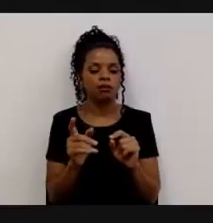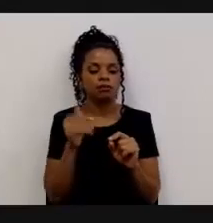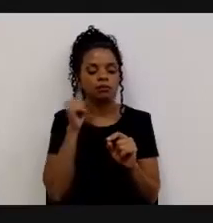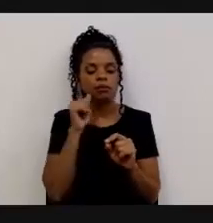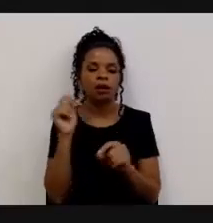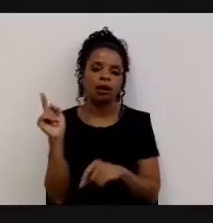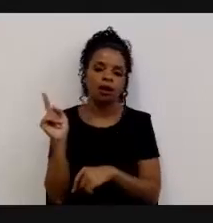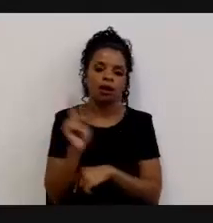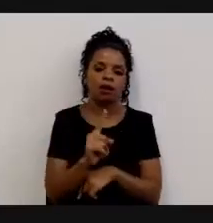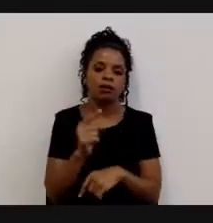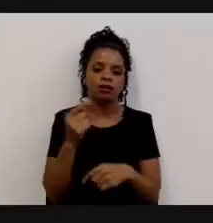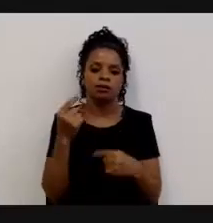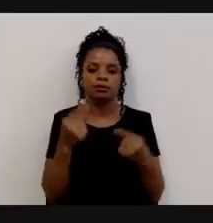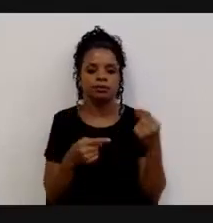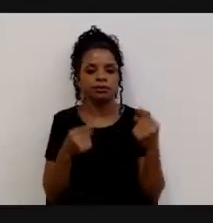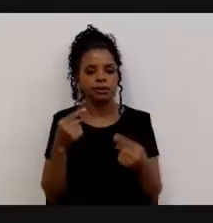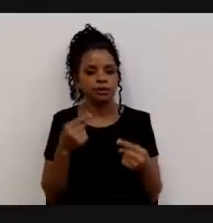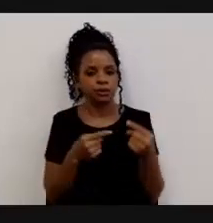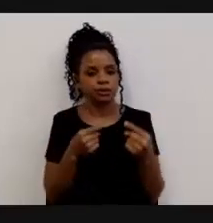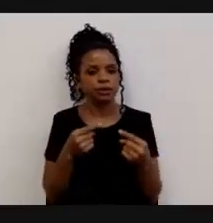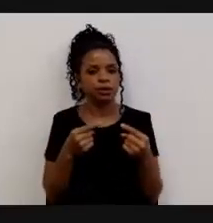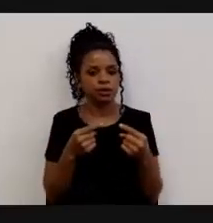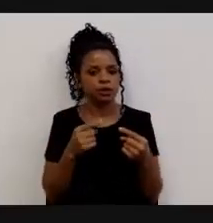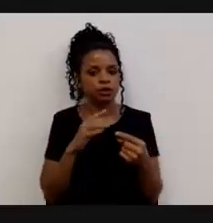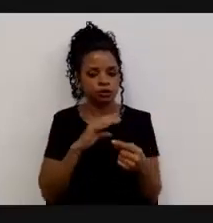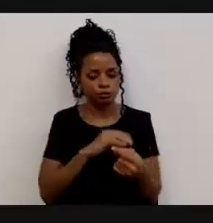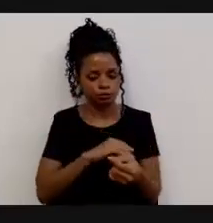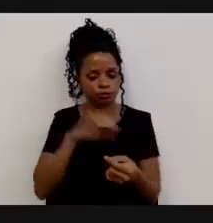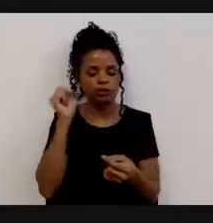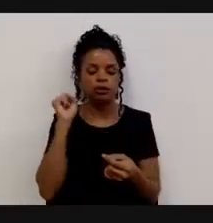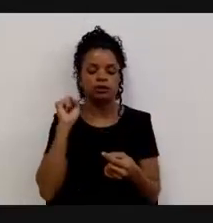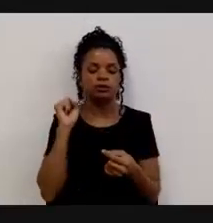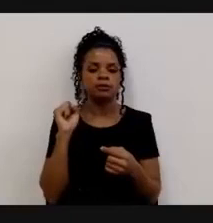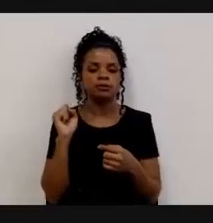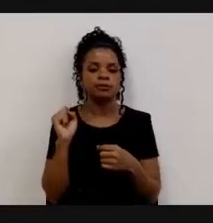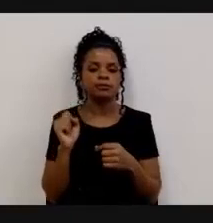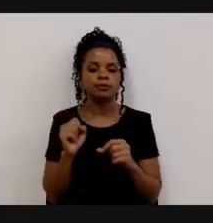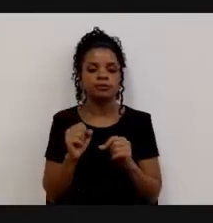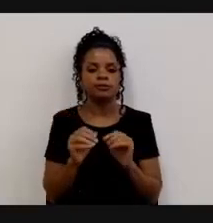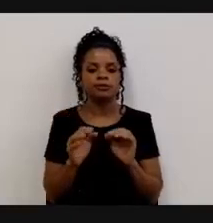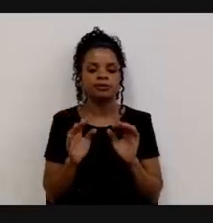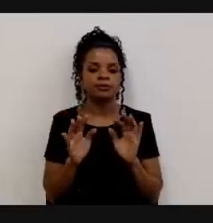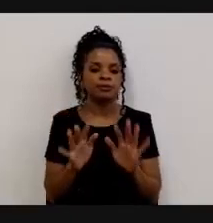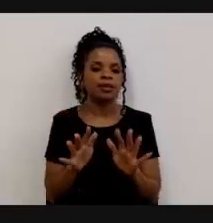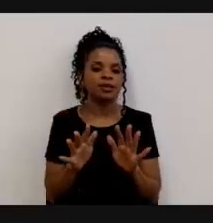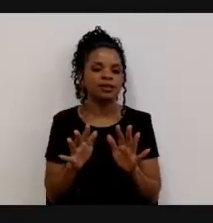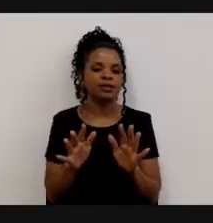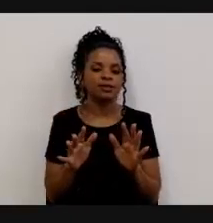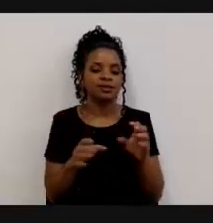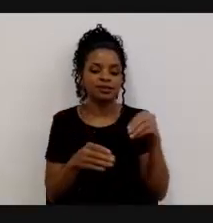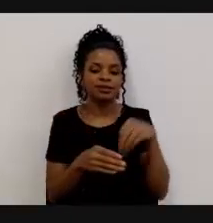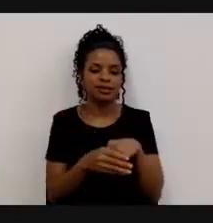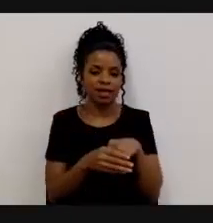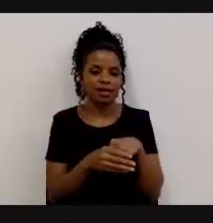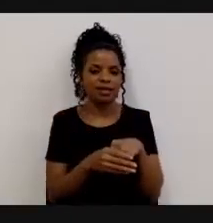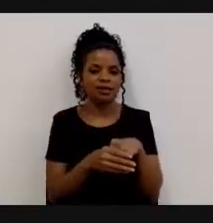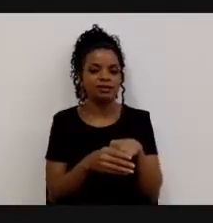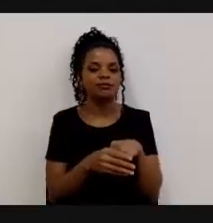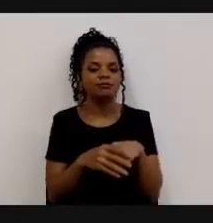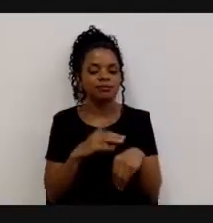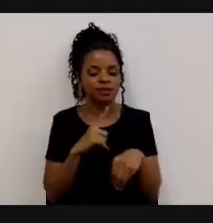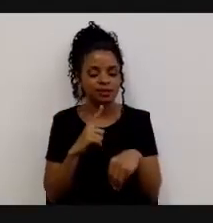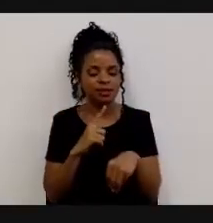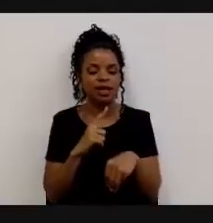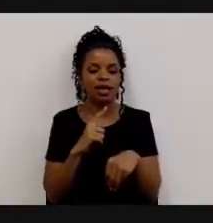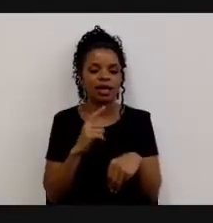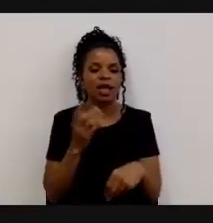na política, conseguem romper essa barreira que já é difícil, quando estão lá dentro ainda existe uma